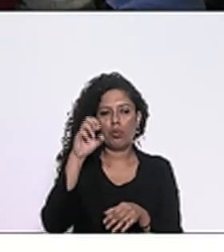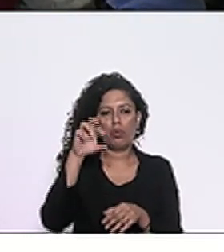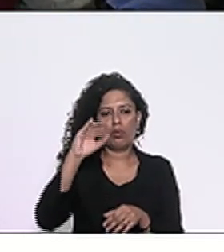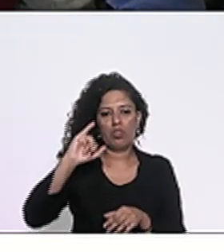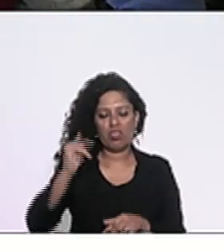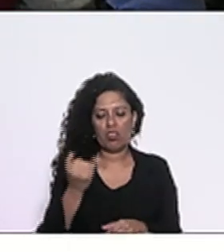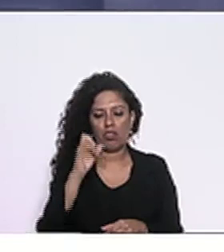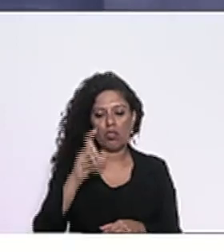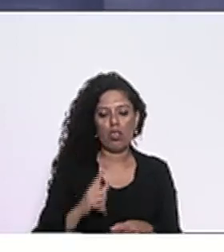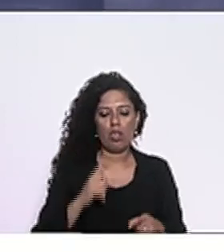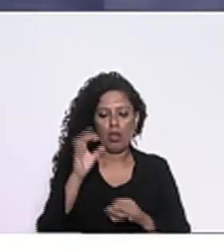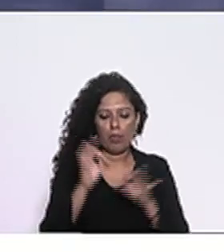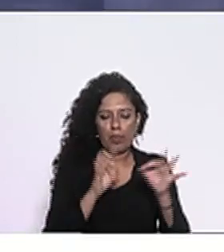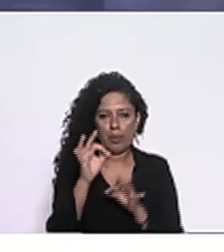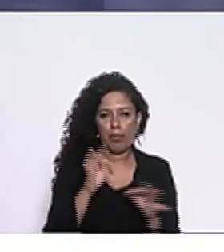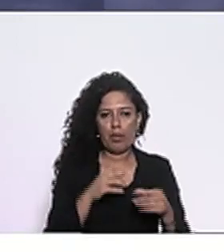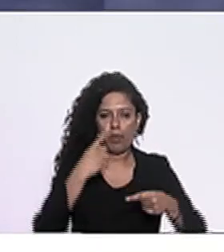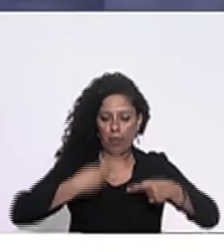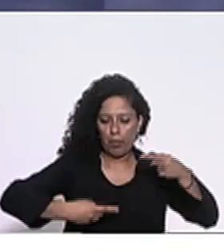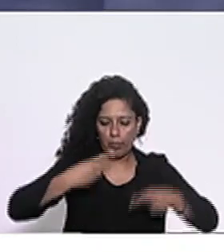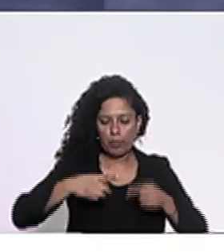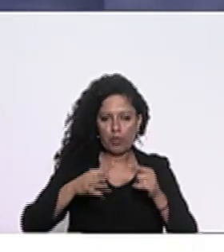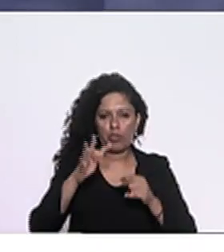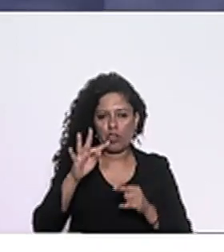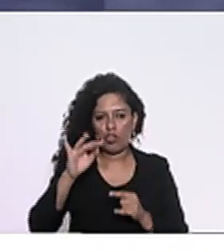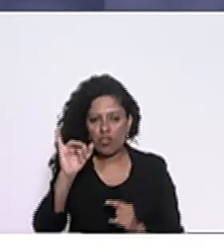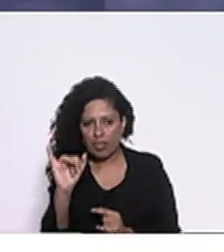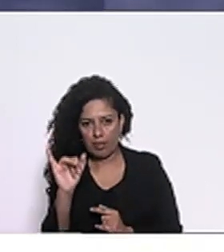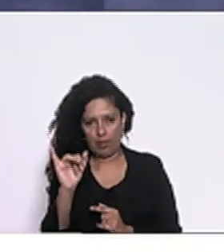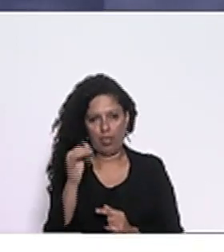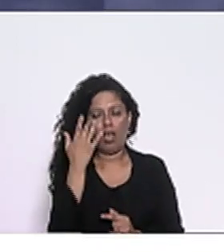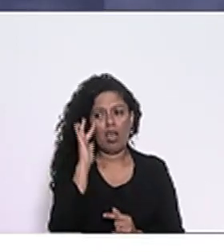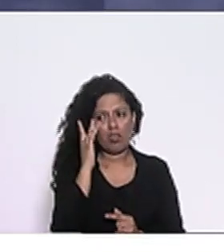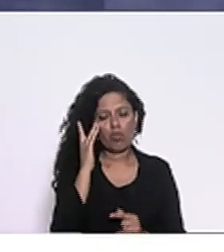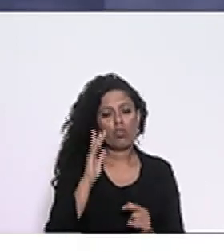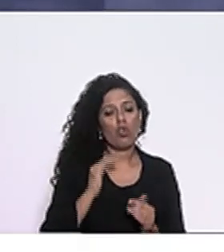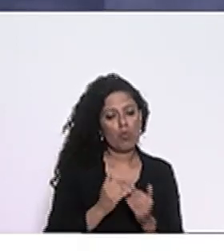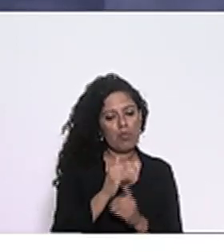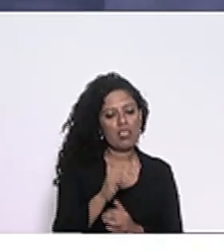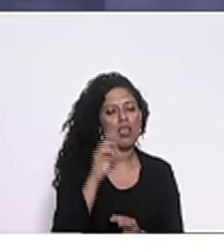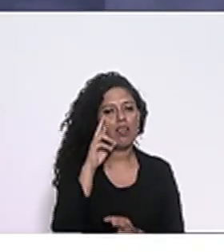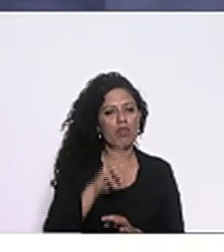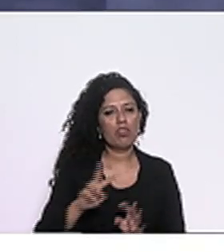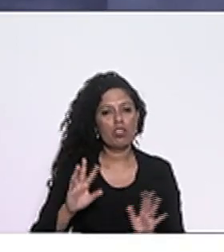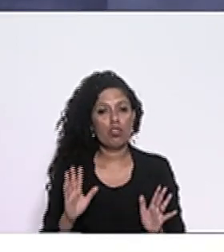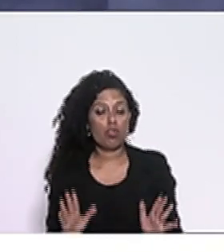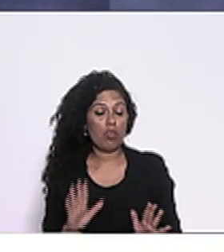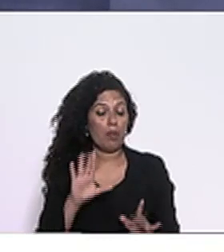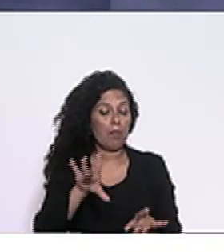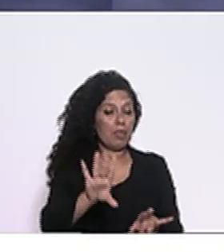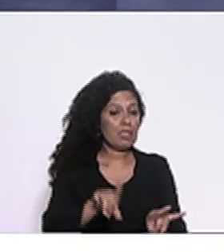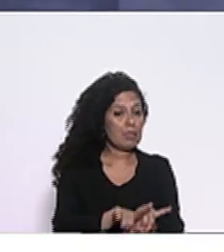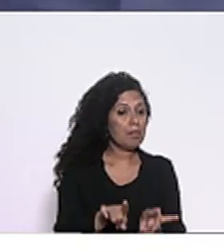de uma política de gestão de TI, que eu acredito que já está em andamento, mas, ao mesmo tempo,